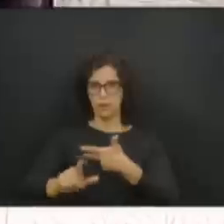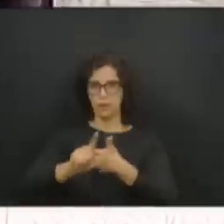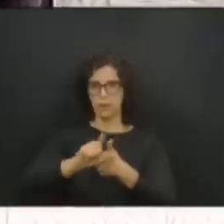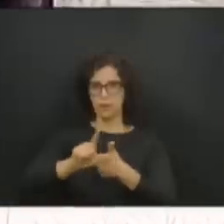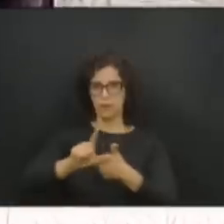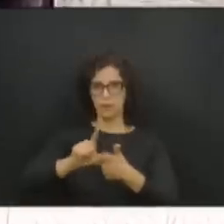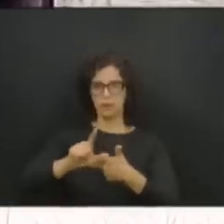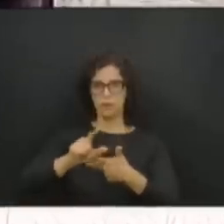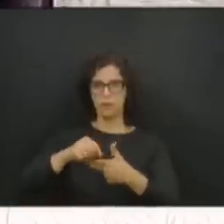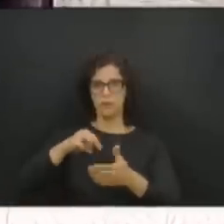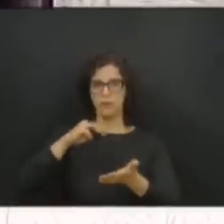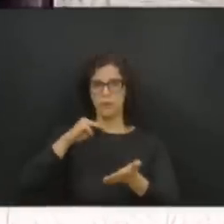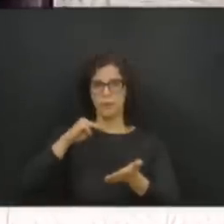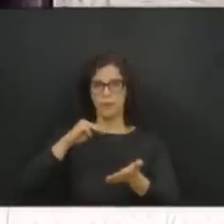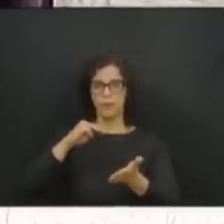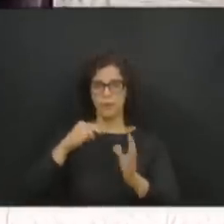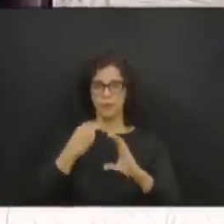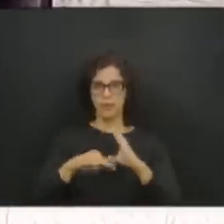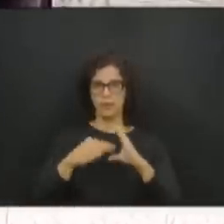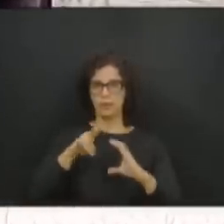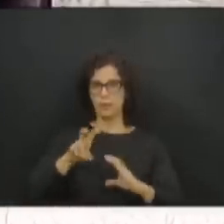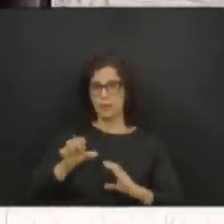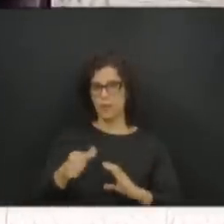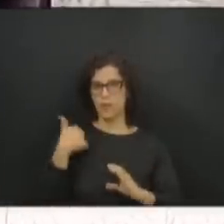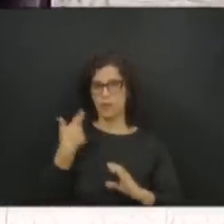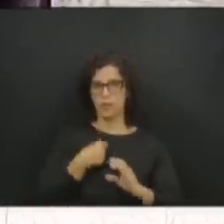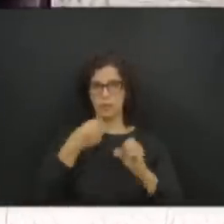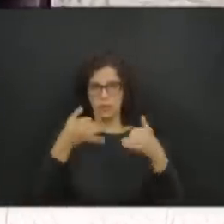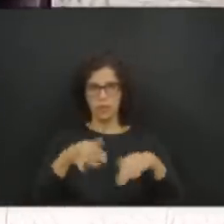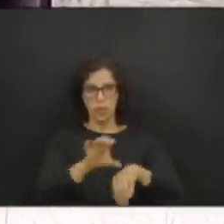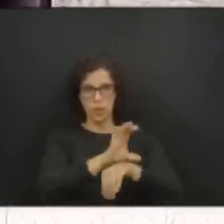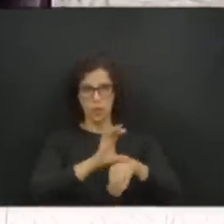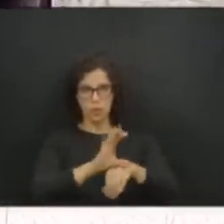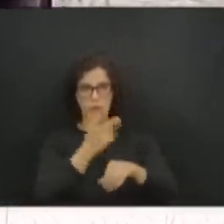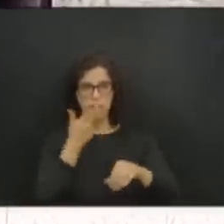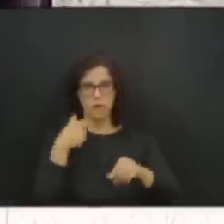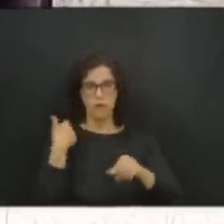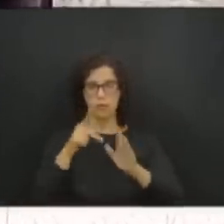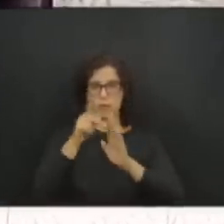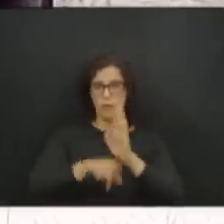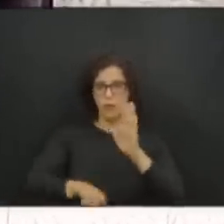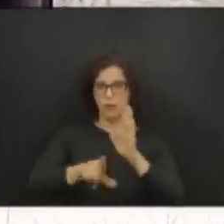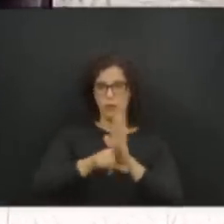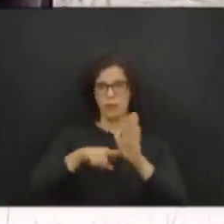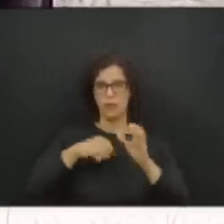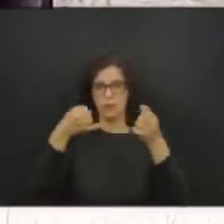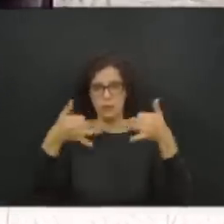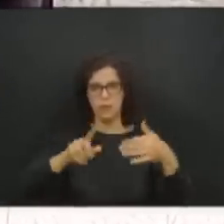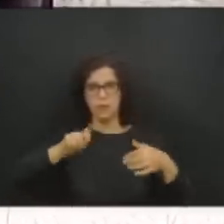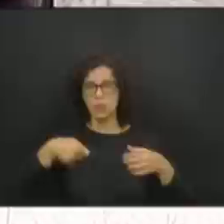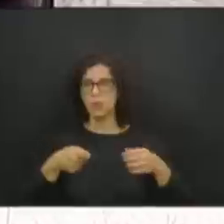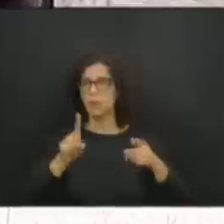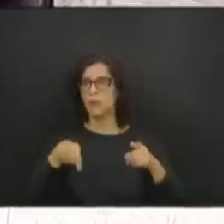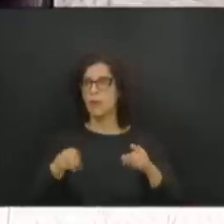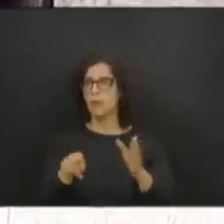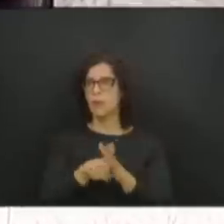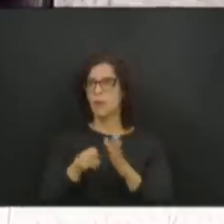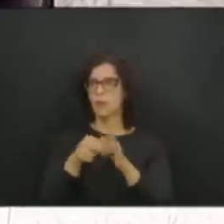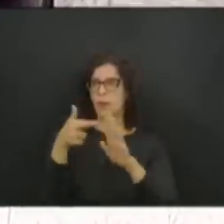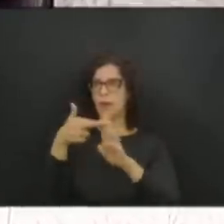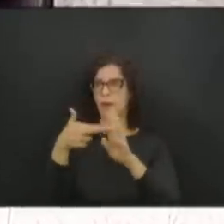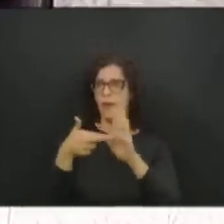a mensagem turma 56 onde nós temos condicionais eles submetem um projeto de lei que dispõe sobre a